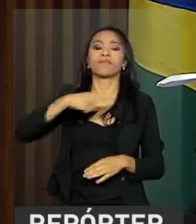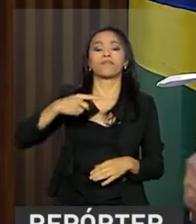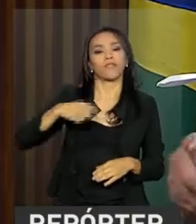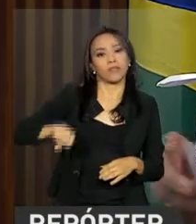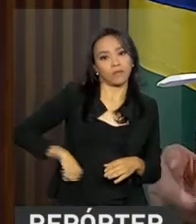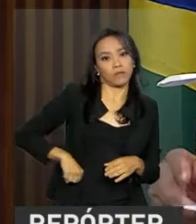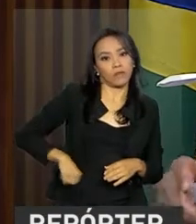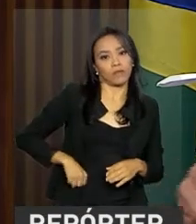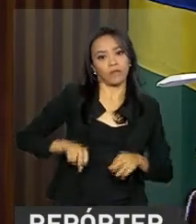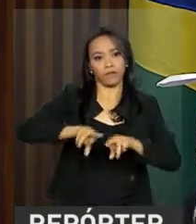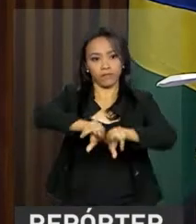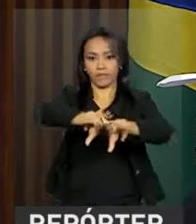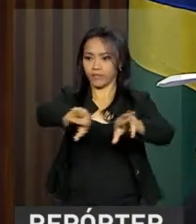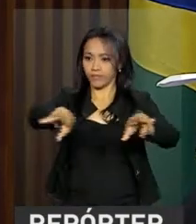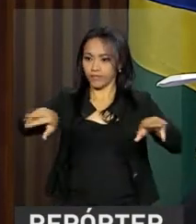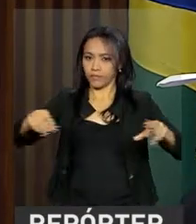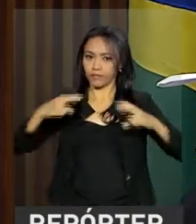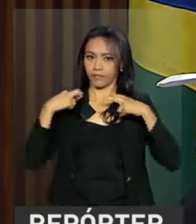que